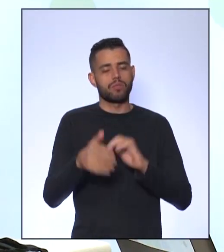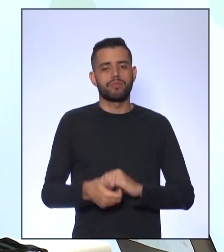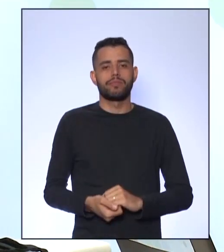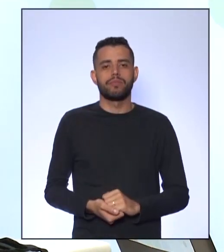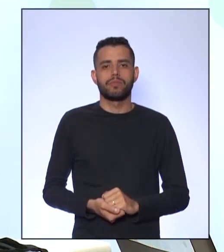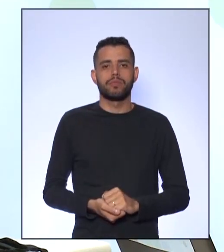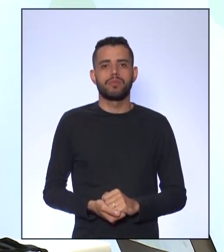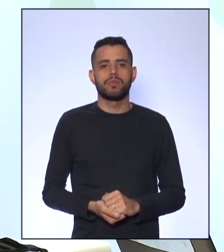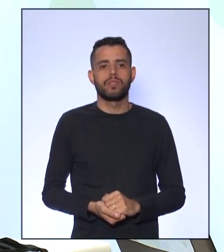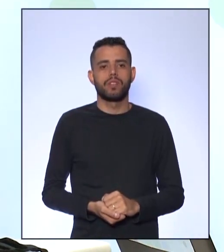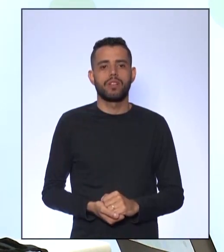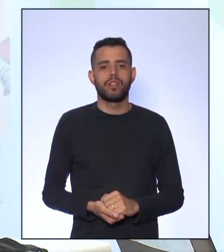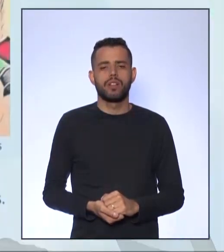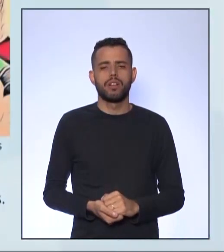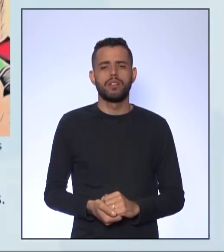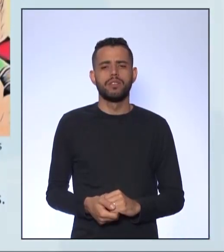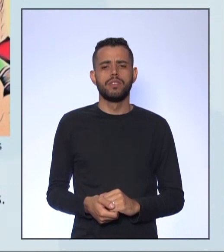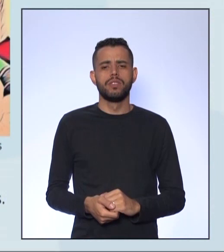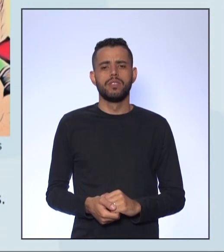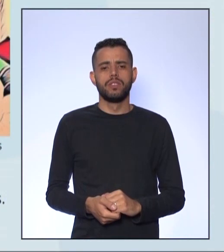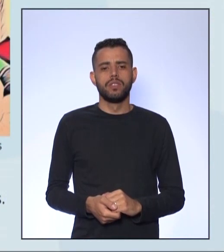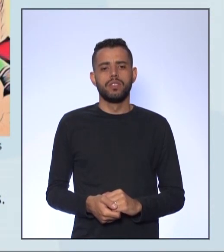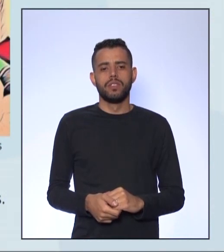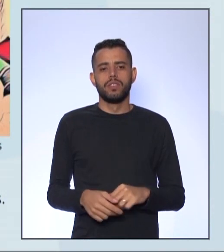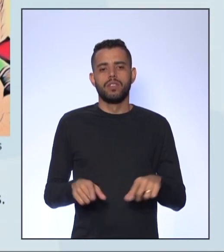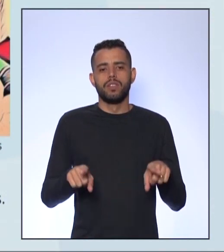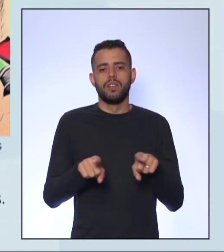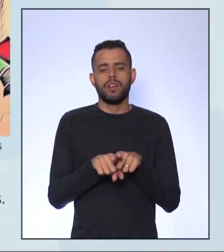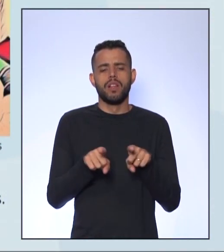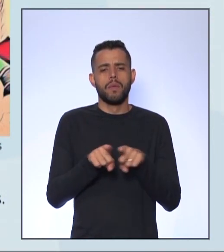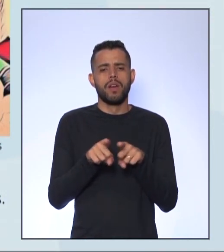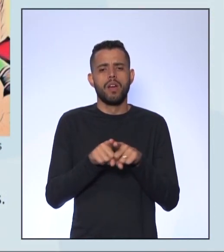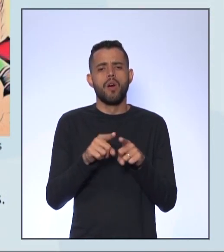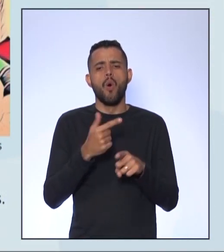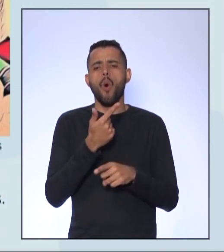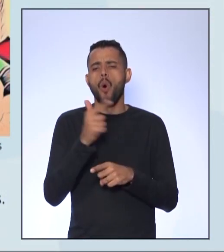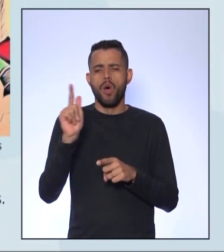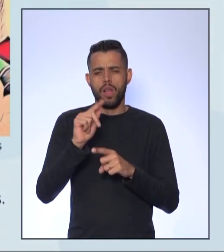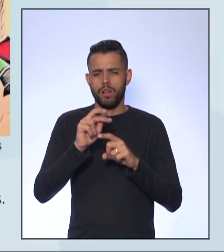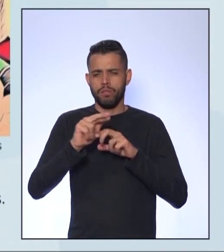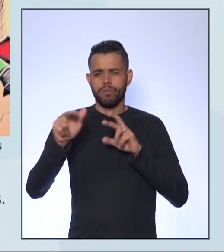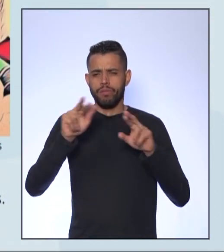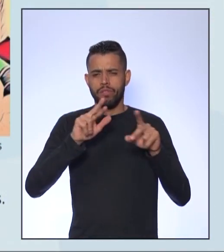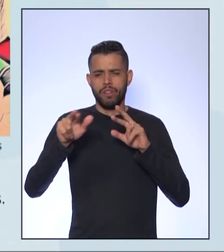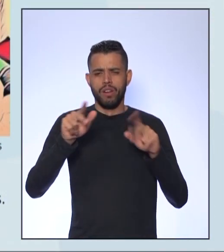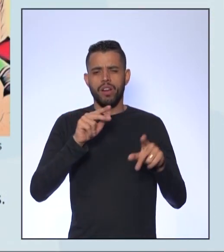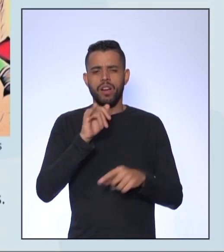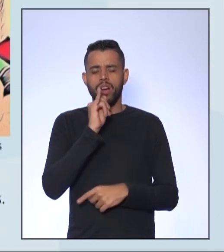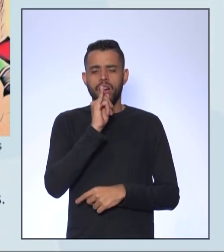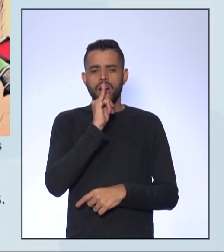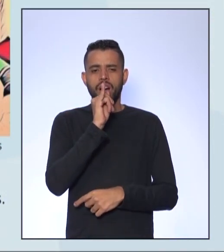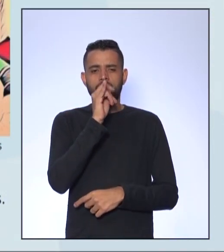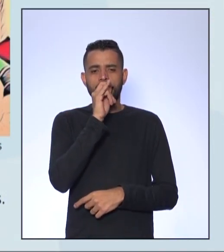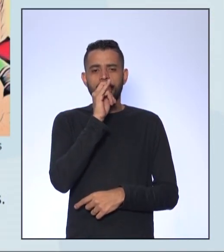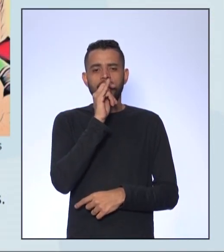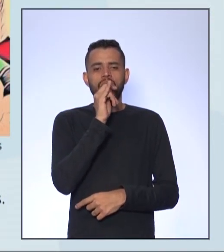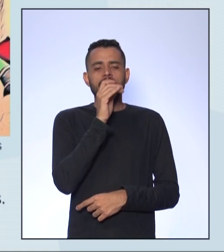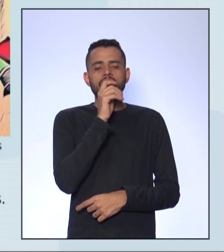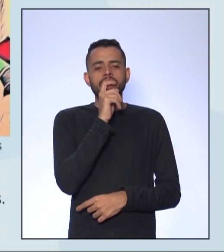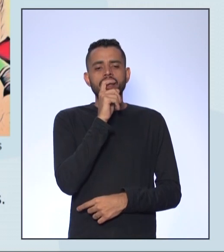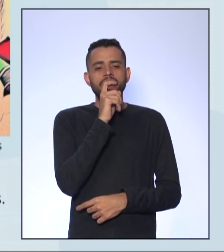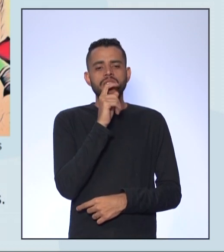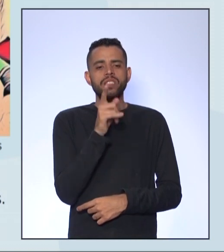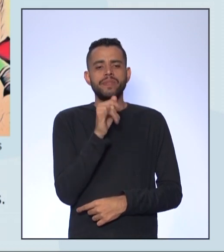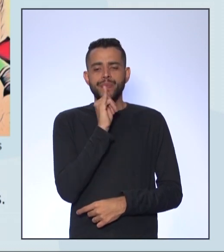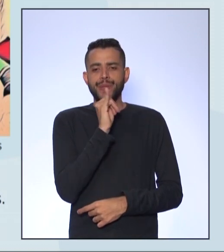E algumas expressões que são diferentes à variação situacional. A gente tem esse exemplo,